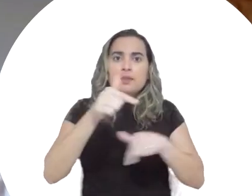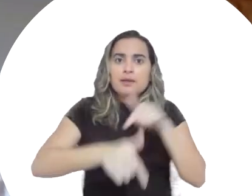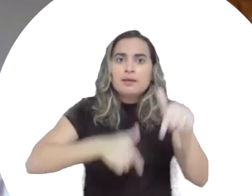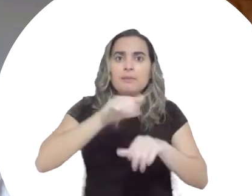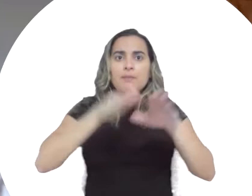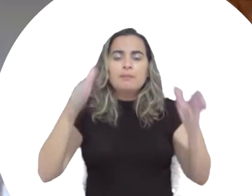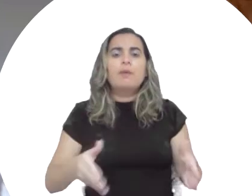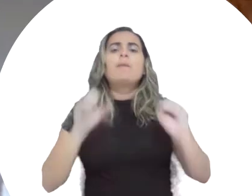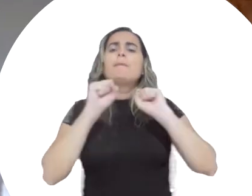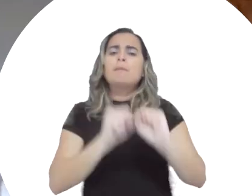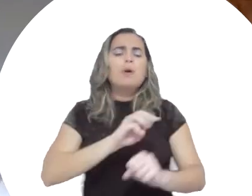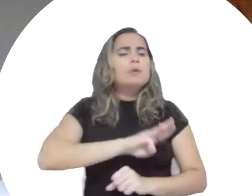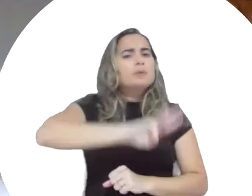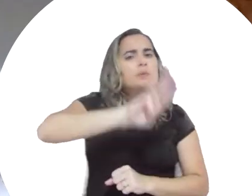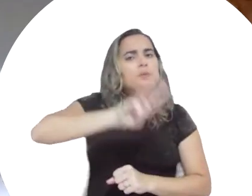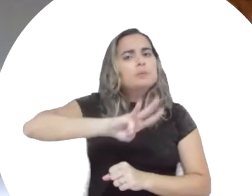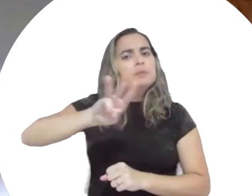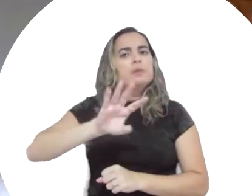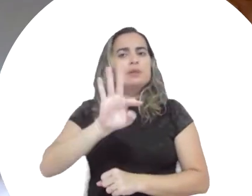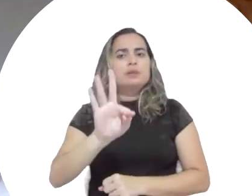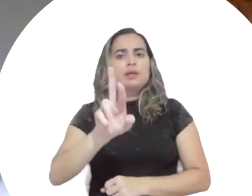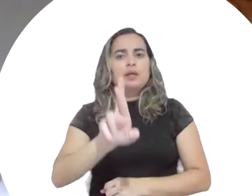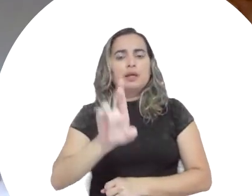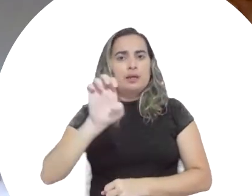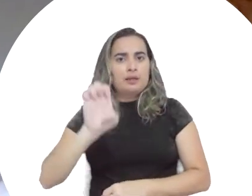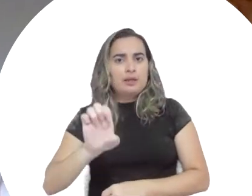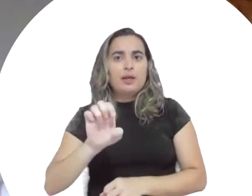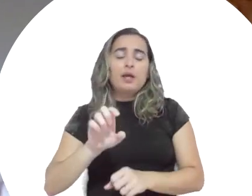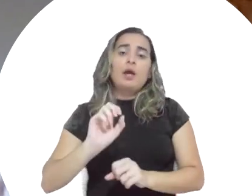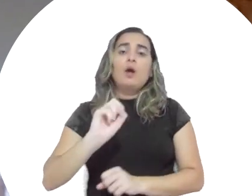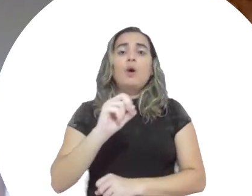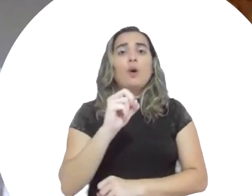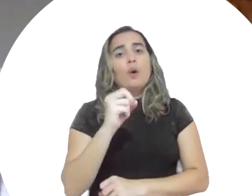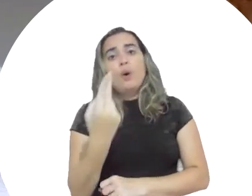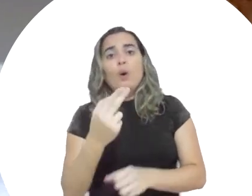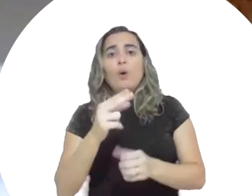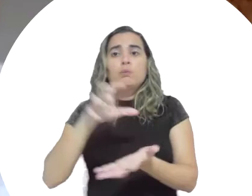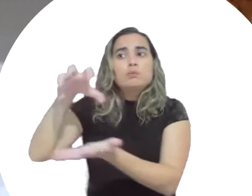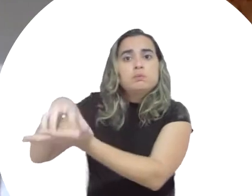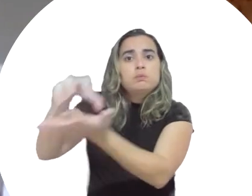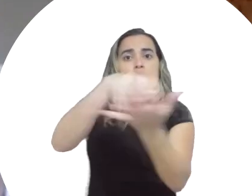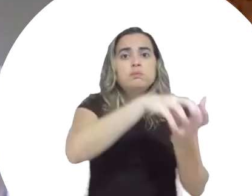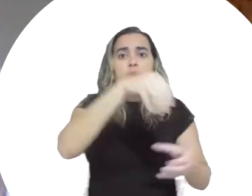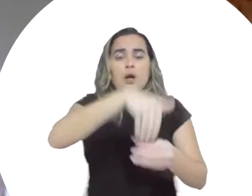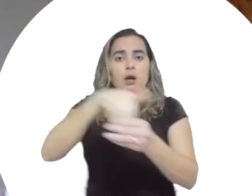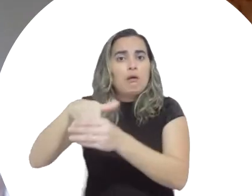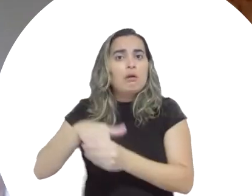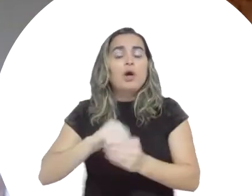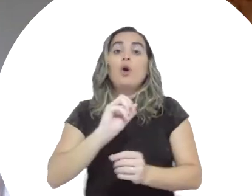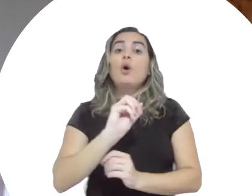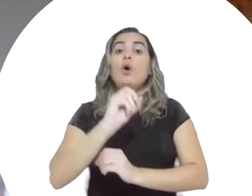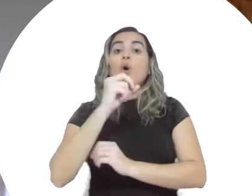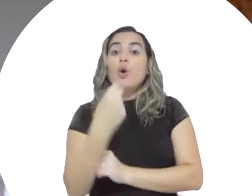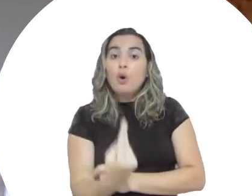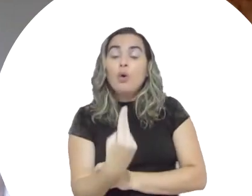sua inscrição pelo site do TRE, num formulário eletrônico. Ele pode procurar o cartório eleitoral